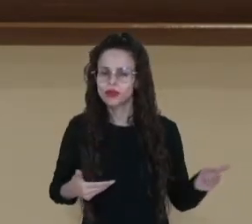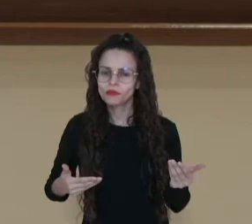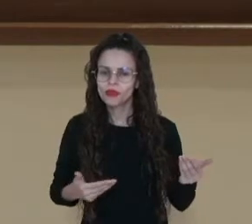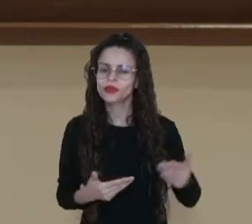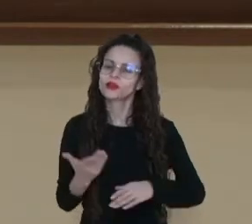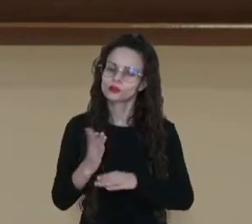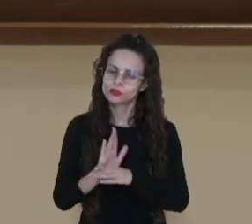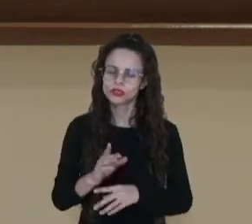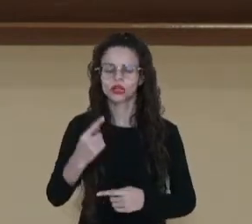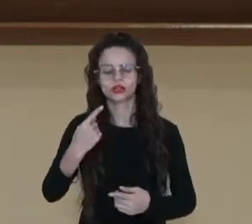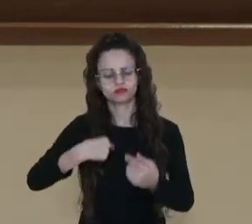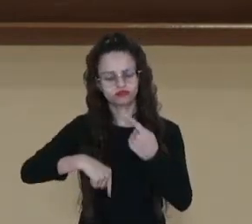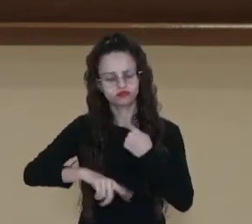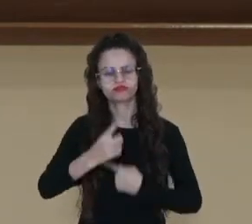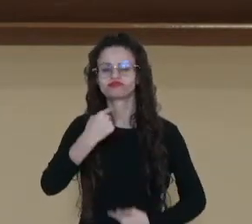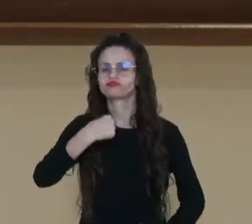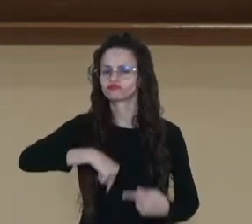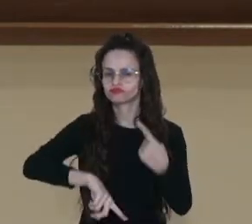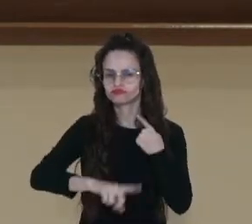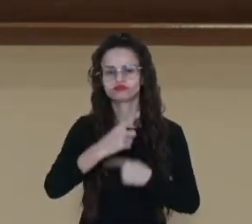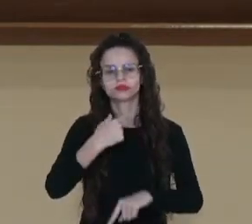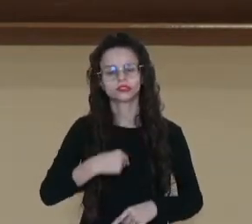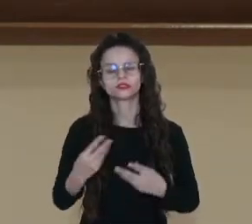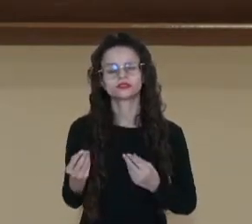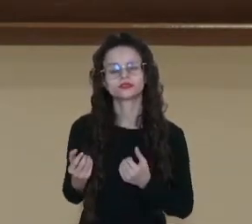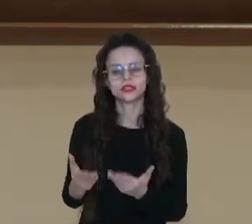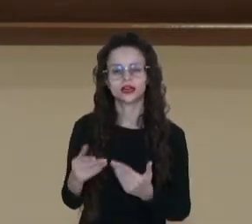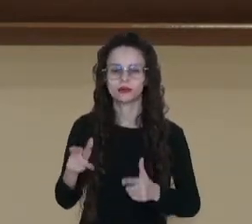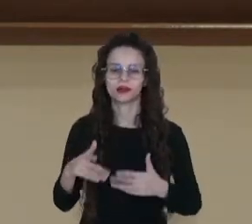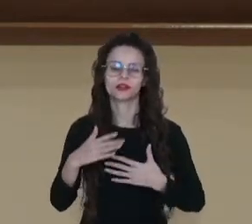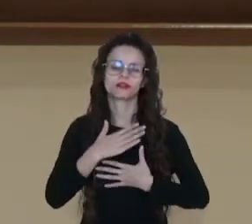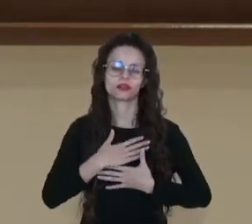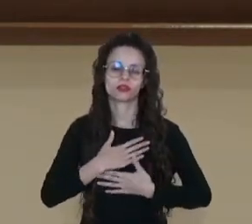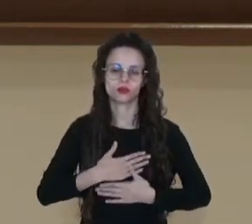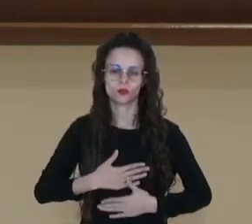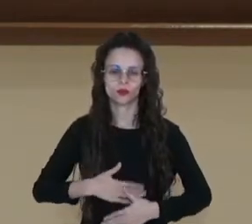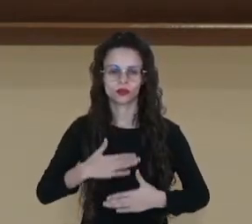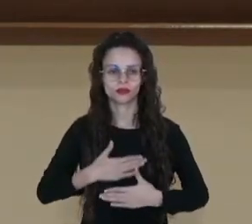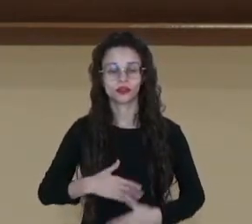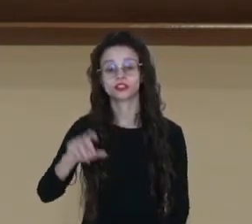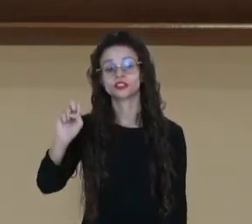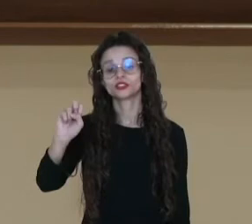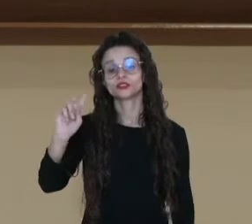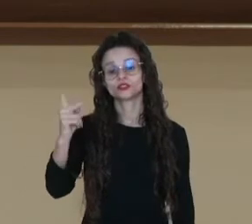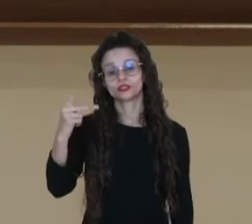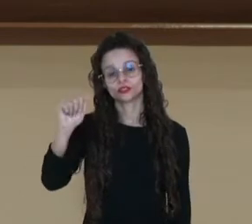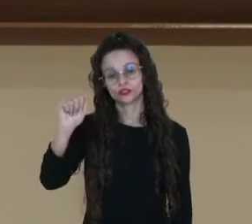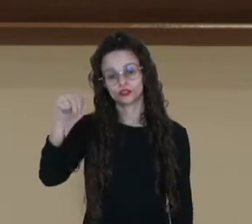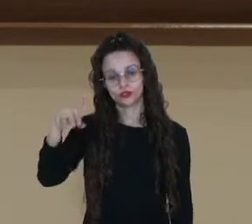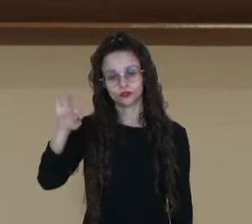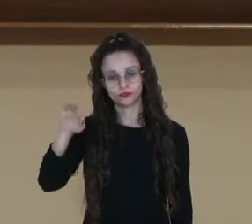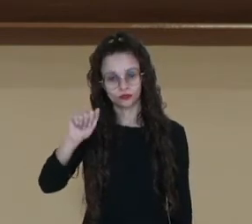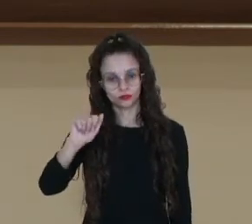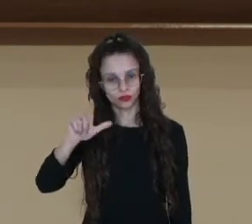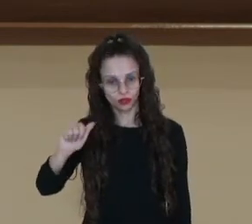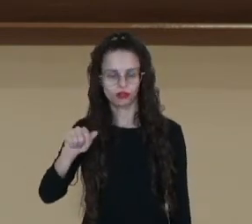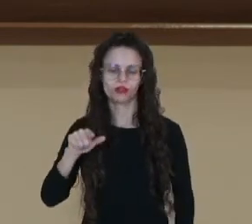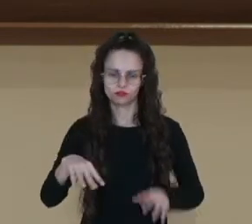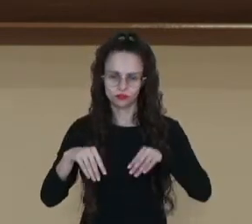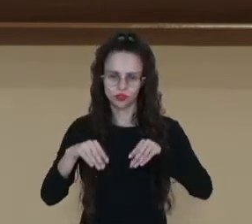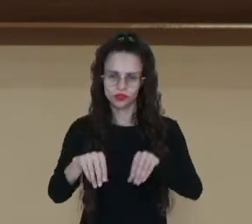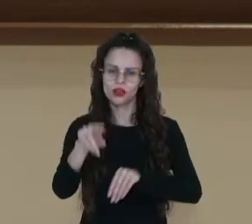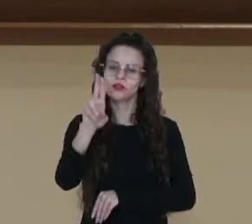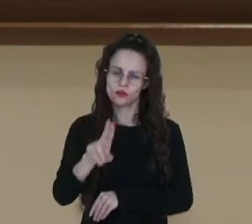na circulação do bebê, trazendo tranquilidade para ele. Então, a Chantala, ela é muito utilizada em crianças,